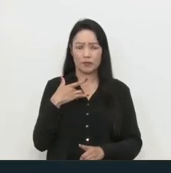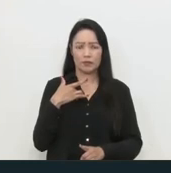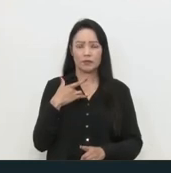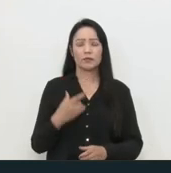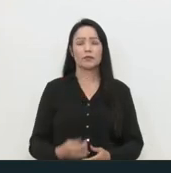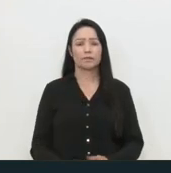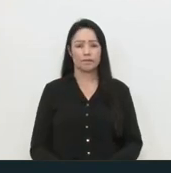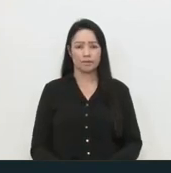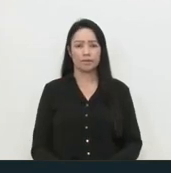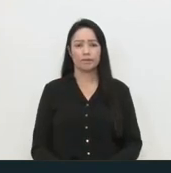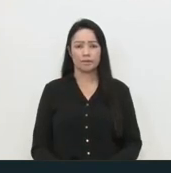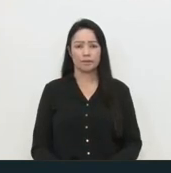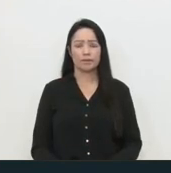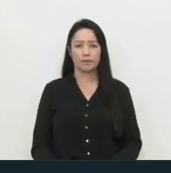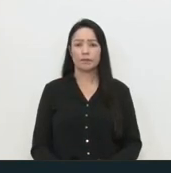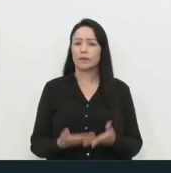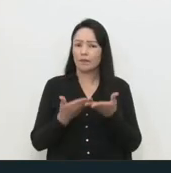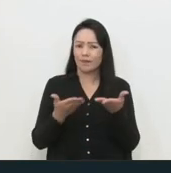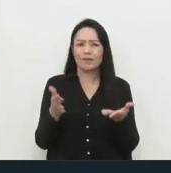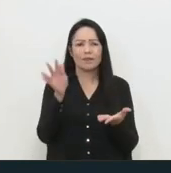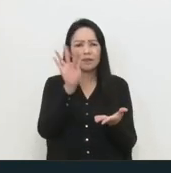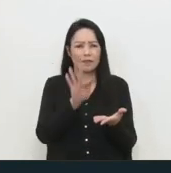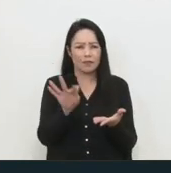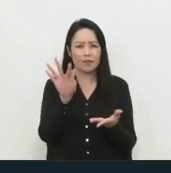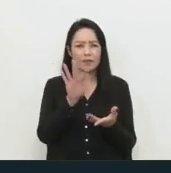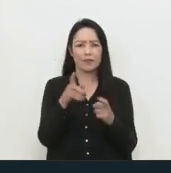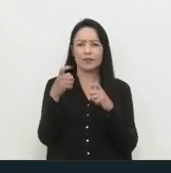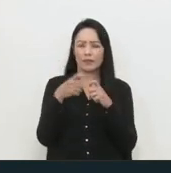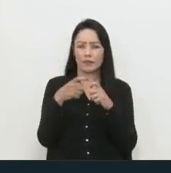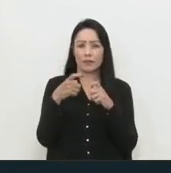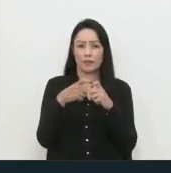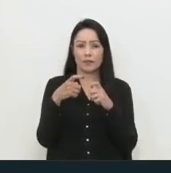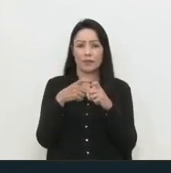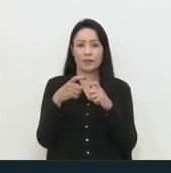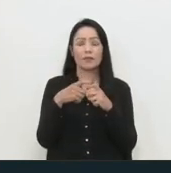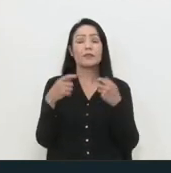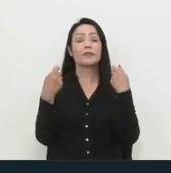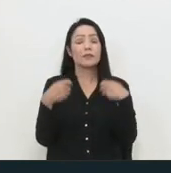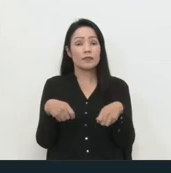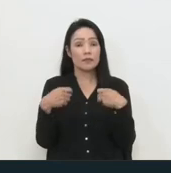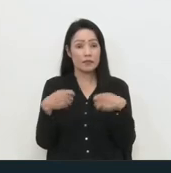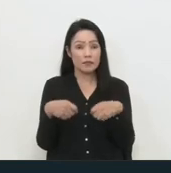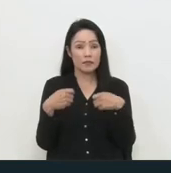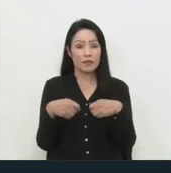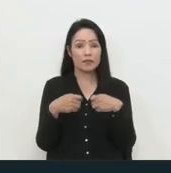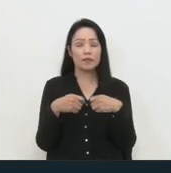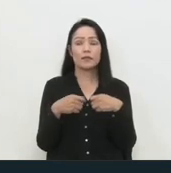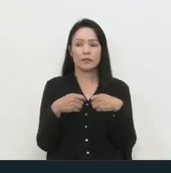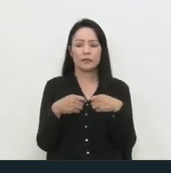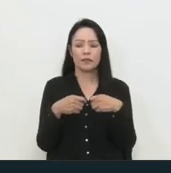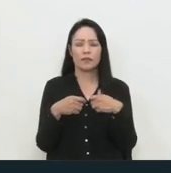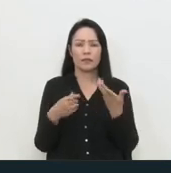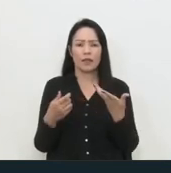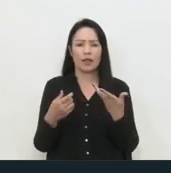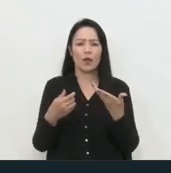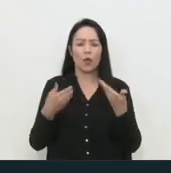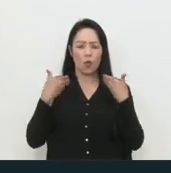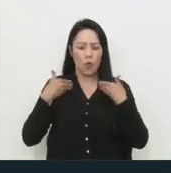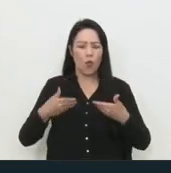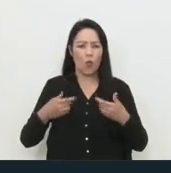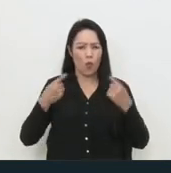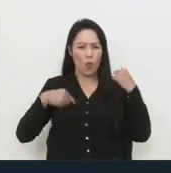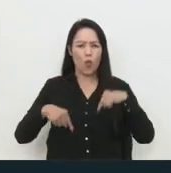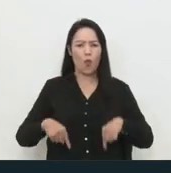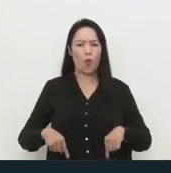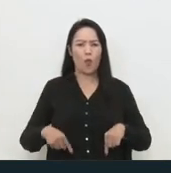as faculdades de medicina precisam além de defecar um cadáver mostrar